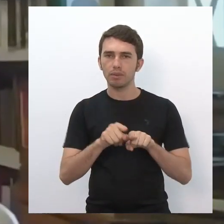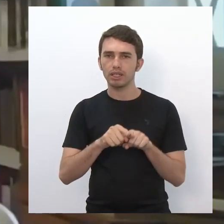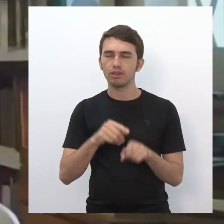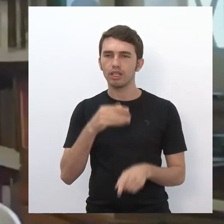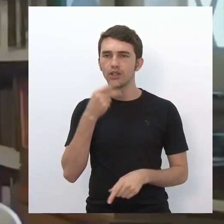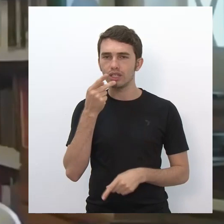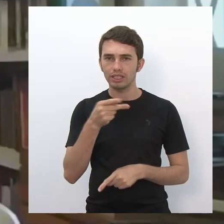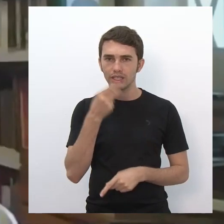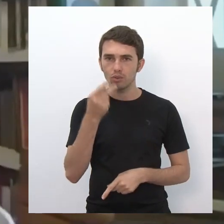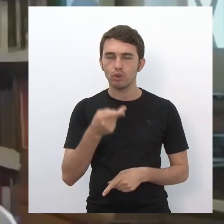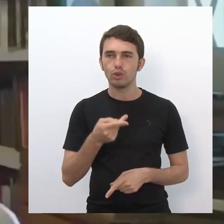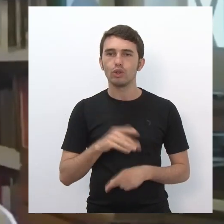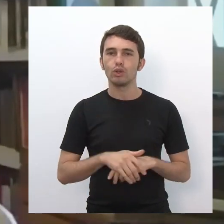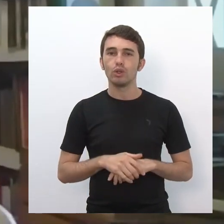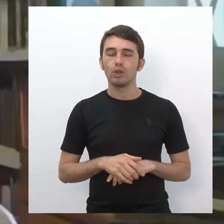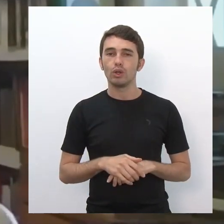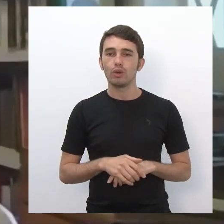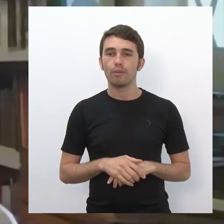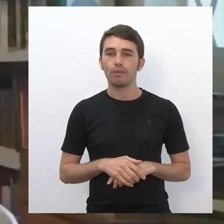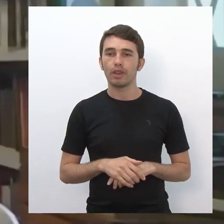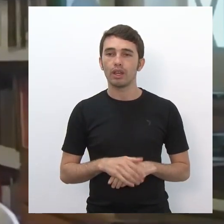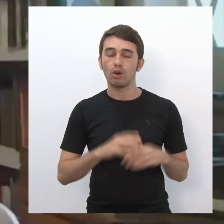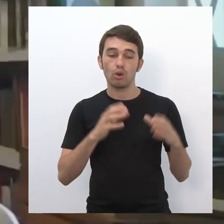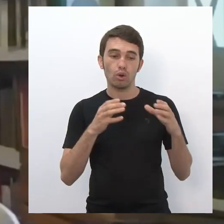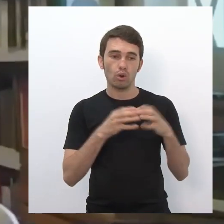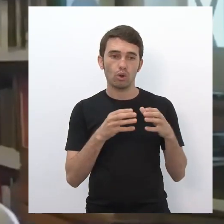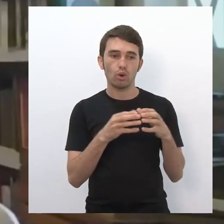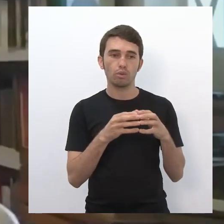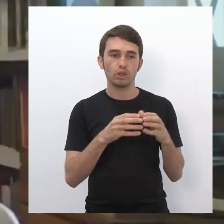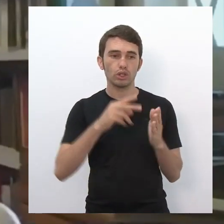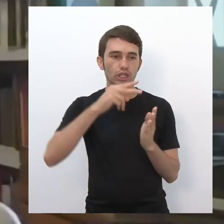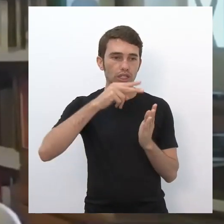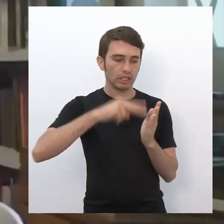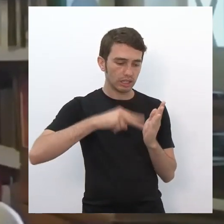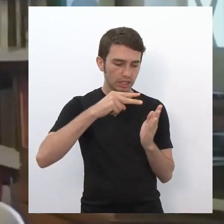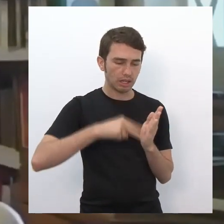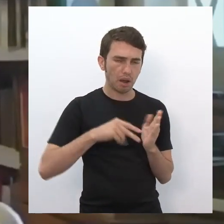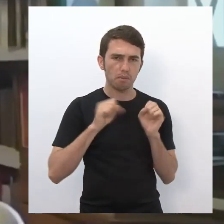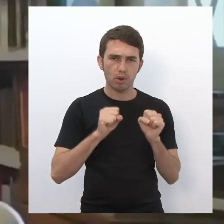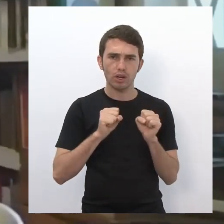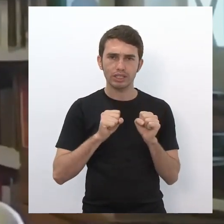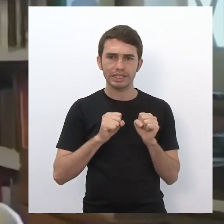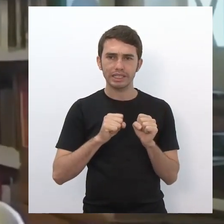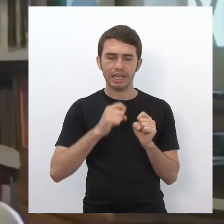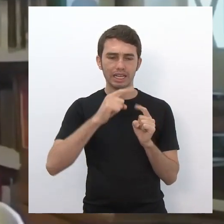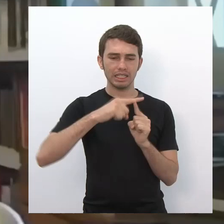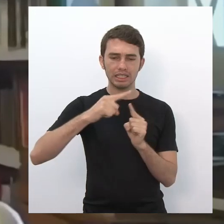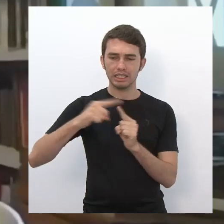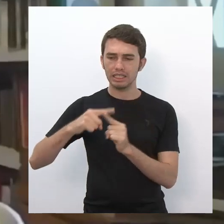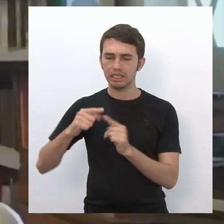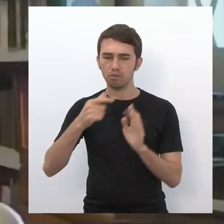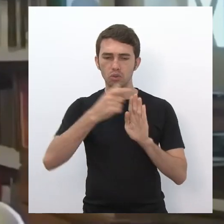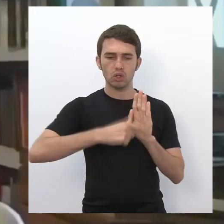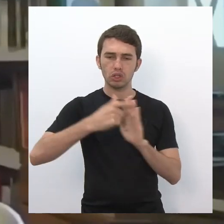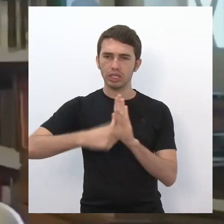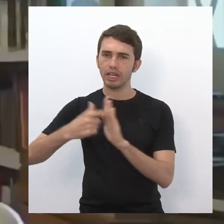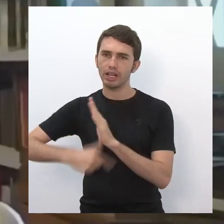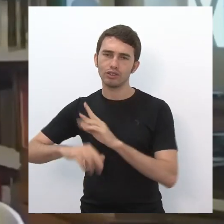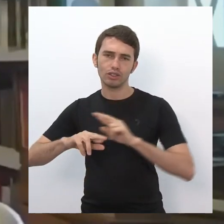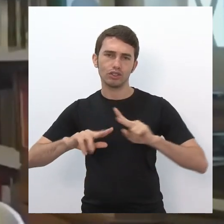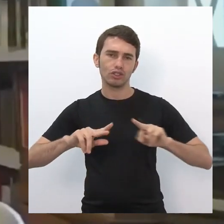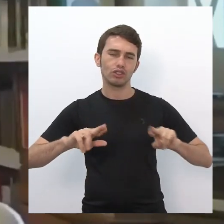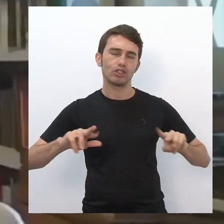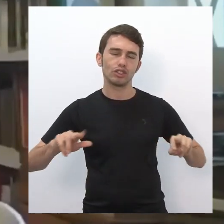né, clubes de leitura podem assumir formas muito diferentes, muito variadas, né? E a gente